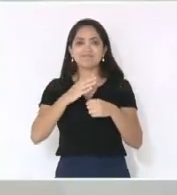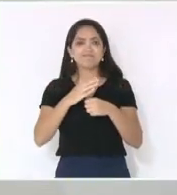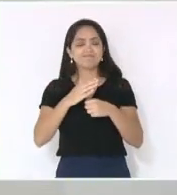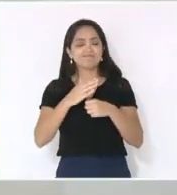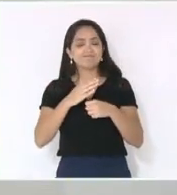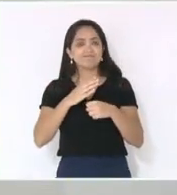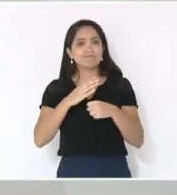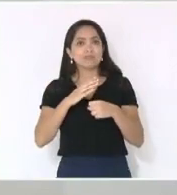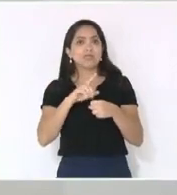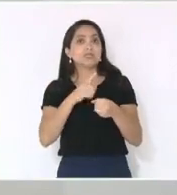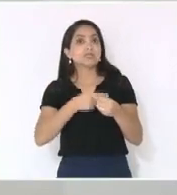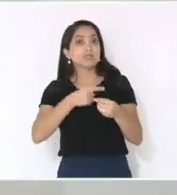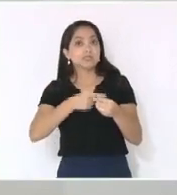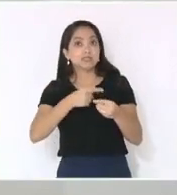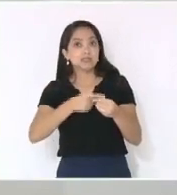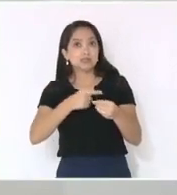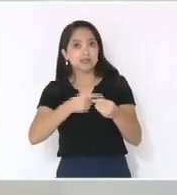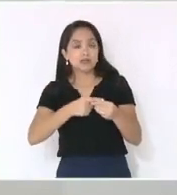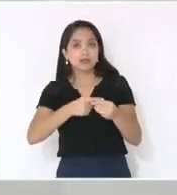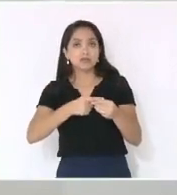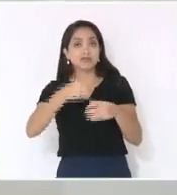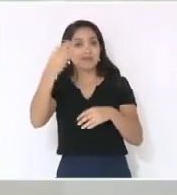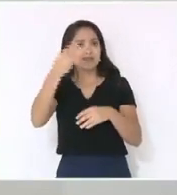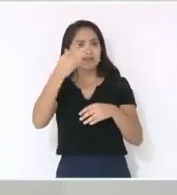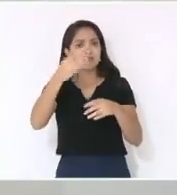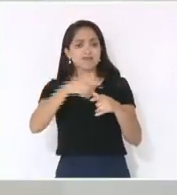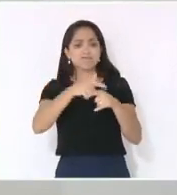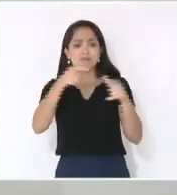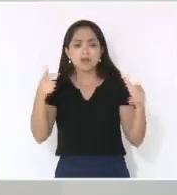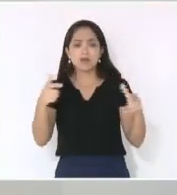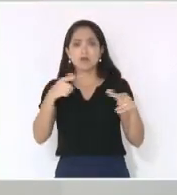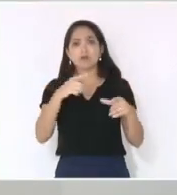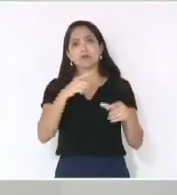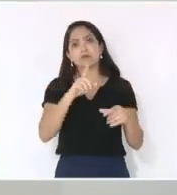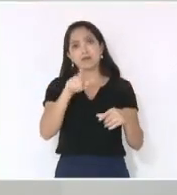de Santa Catarina, a terceira maior do sul do Brasil, Joinville.